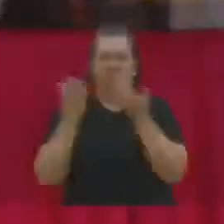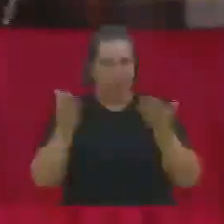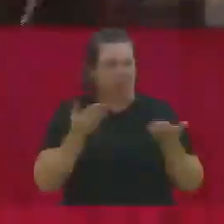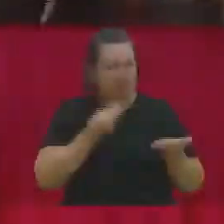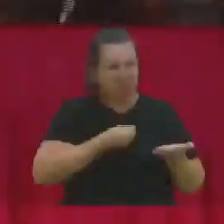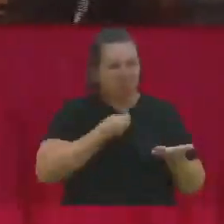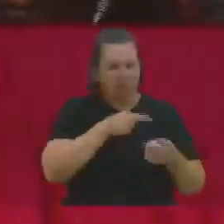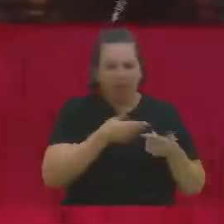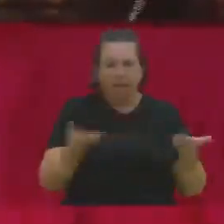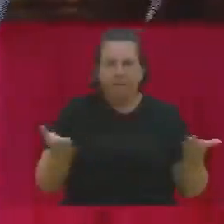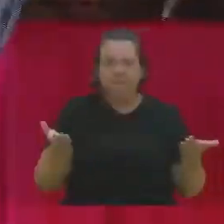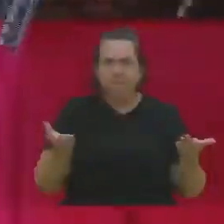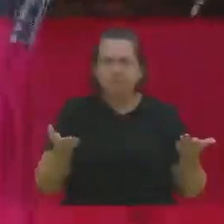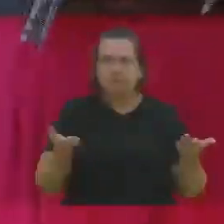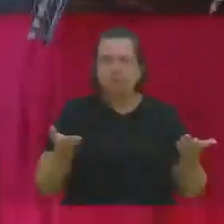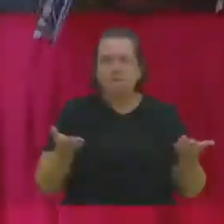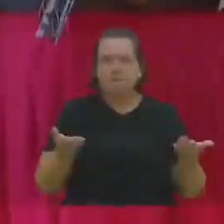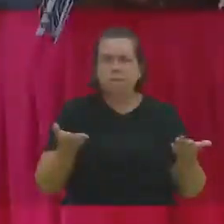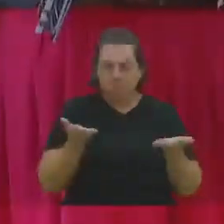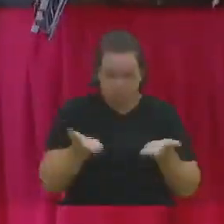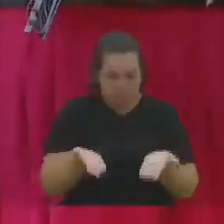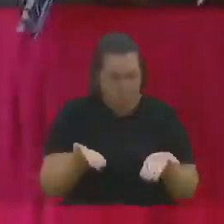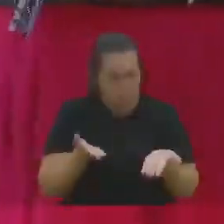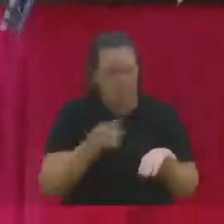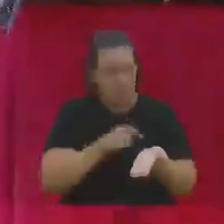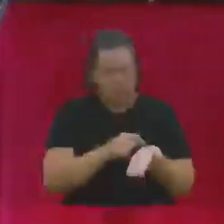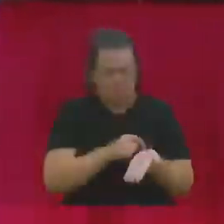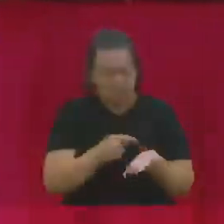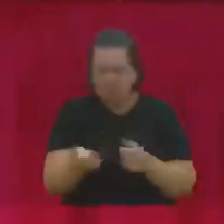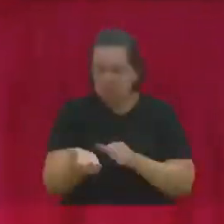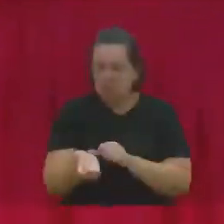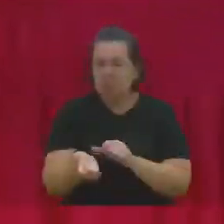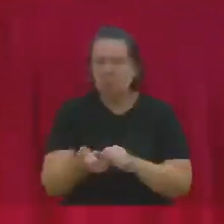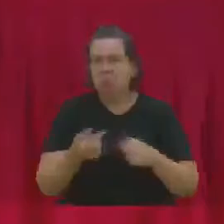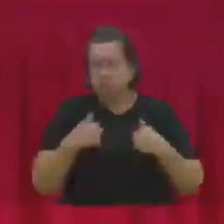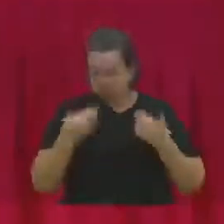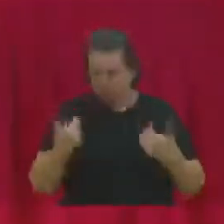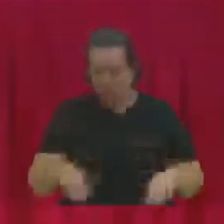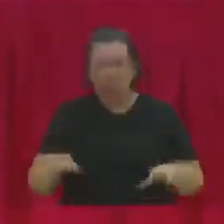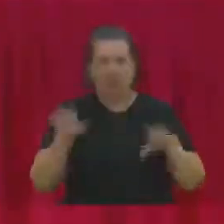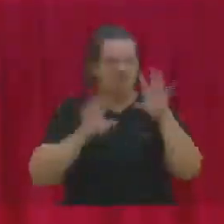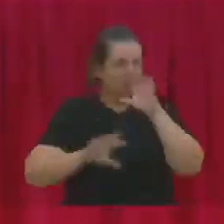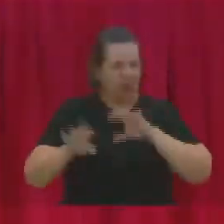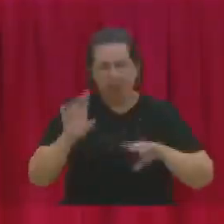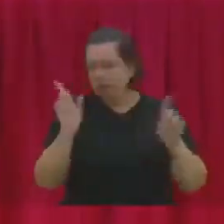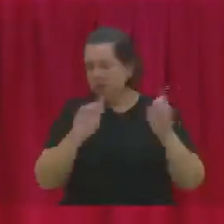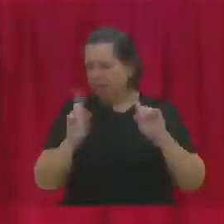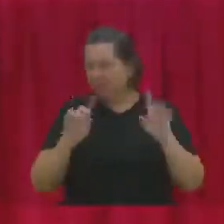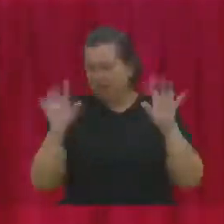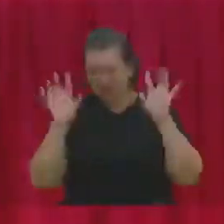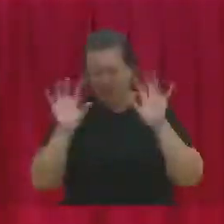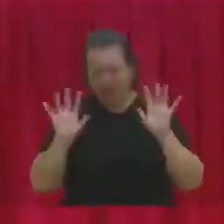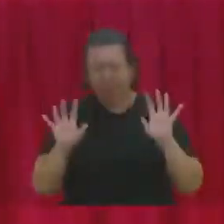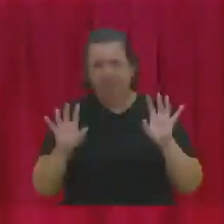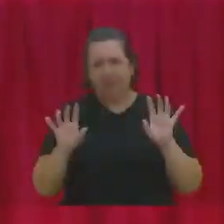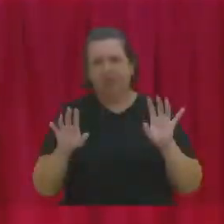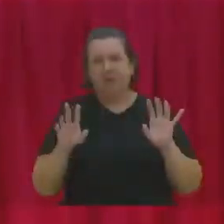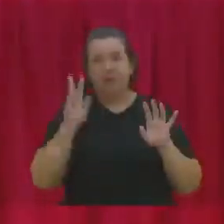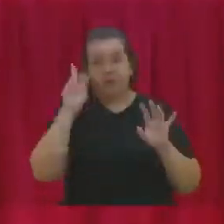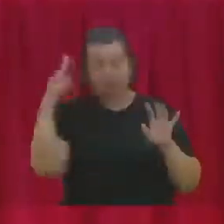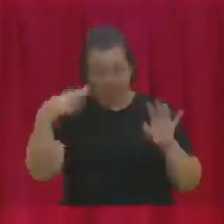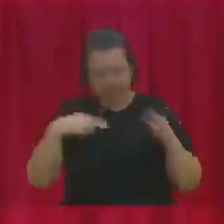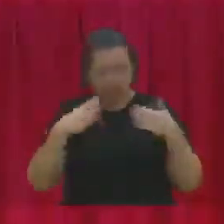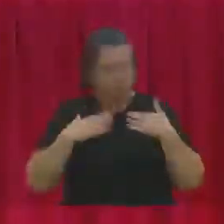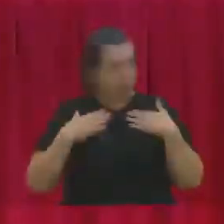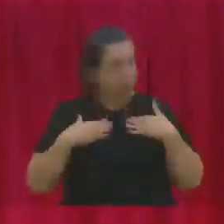aqui, dizendo: vejam, sou eu mesmo, não sou um fantasma. Vejam as